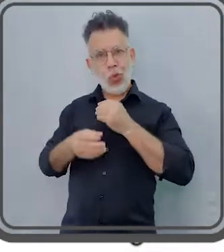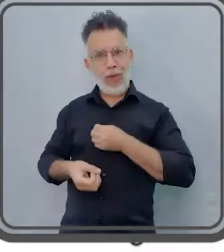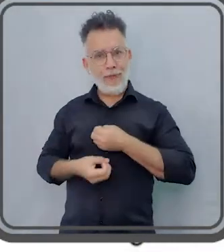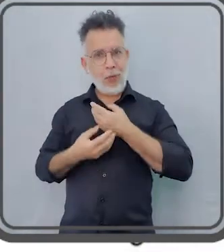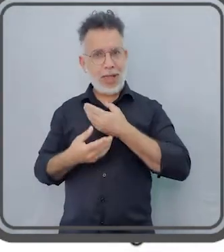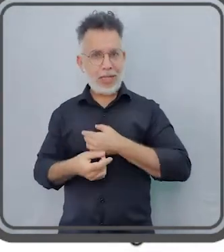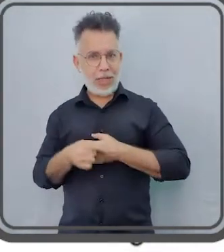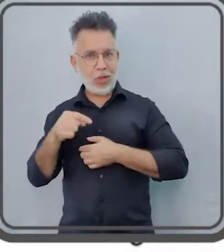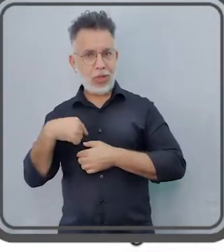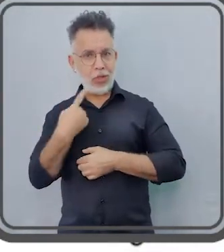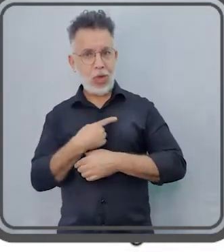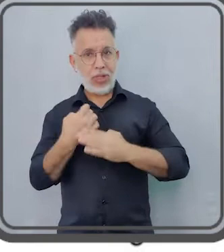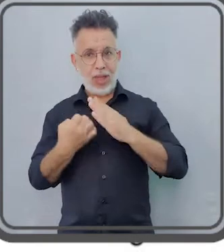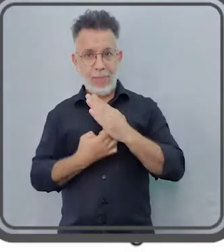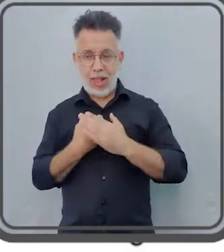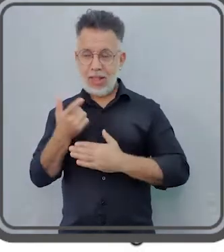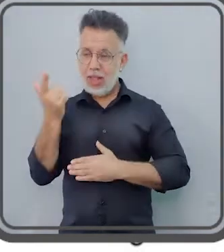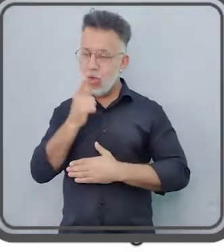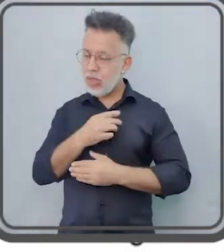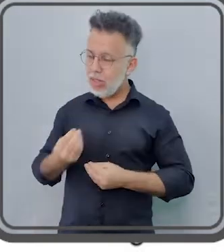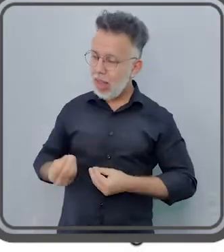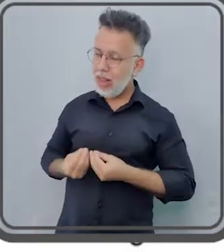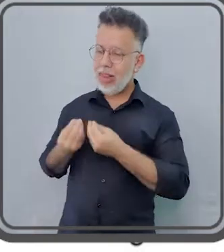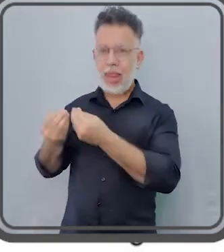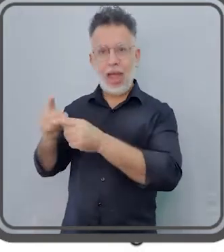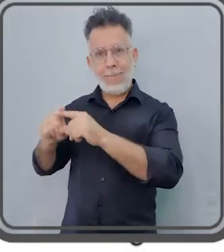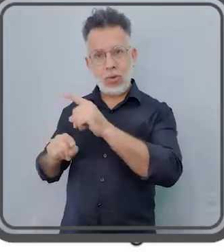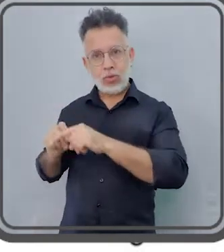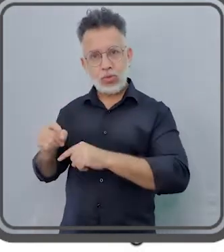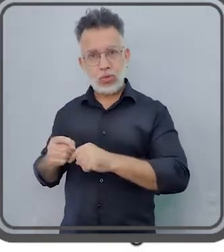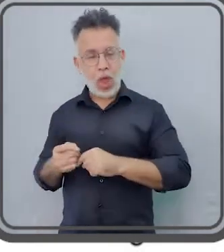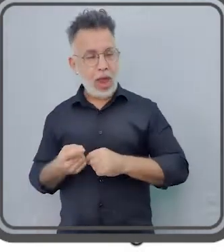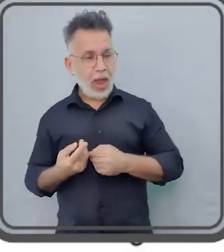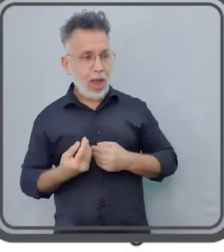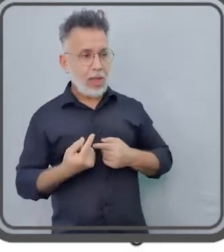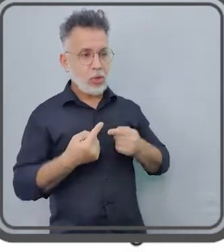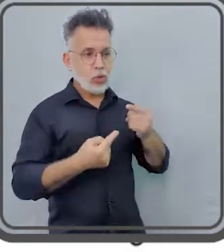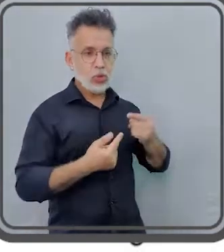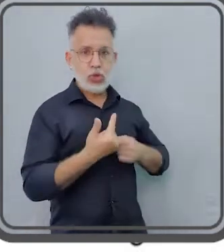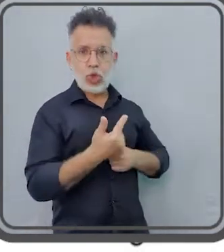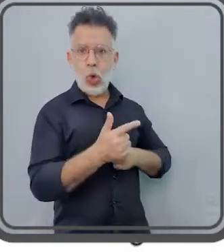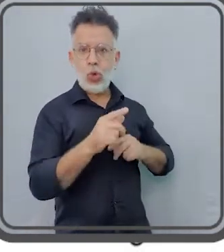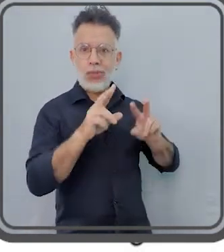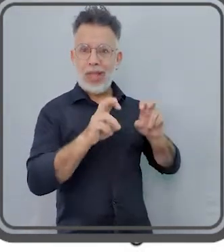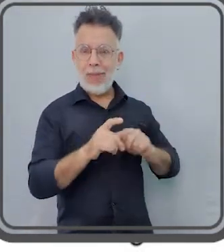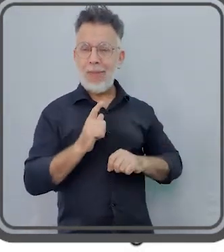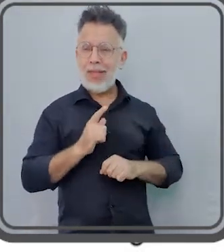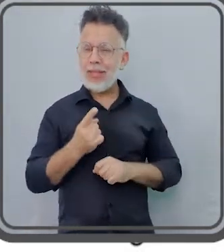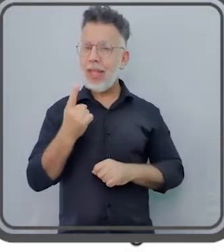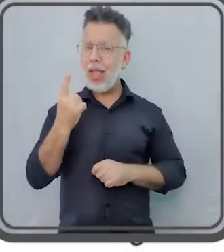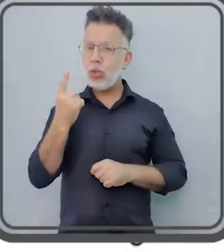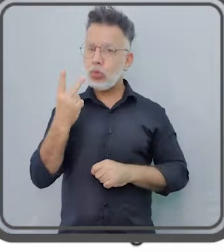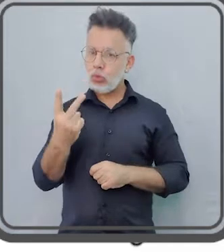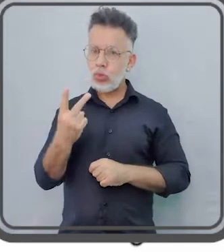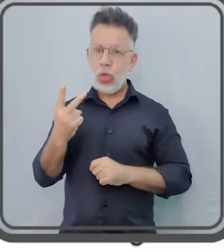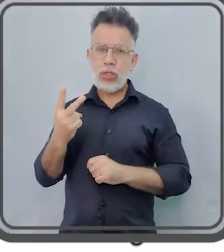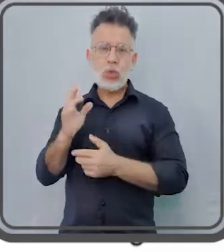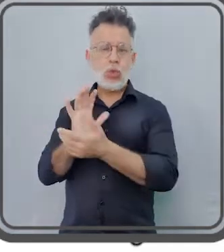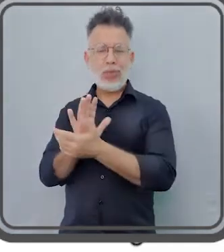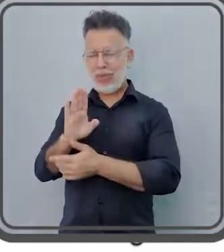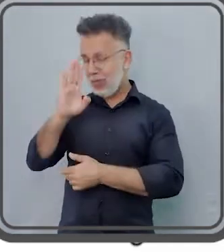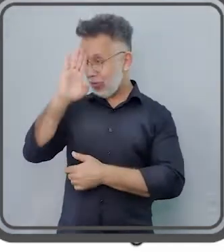com informação, mas que a gente também consegue entregar produto e levar outros temas. Mas tem dois grupos que são muito chaves para a FIU. A